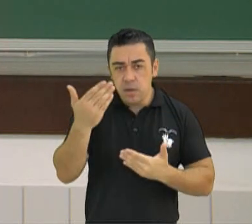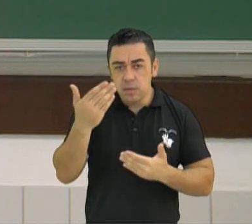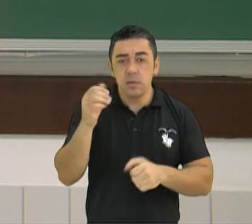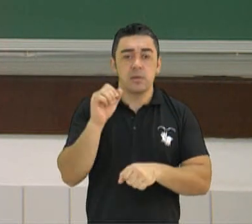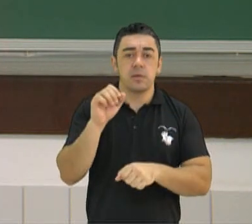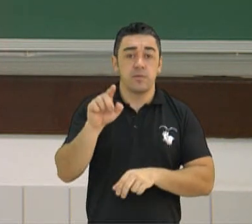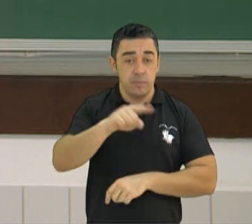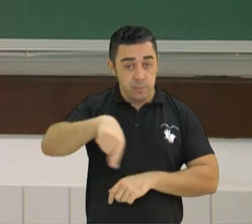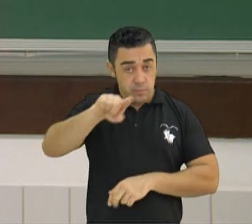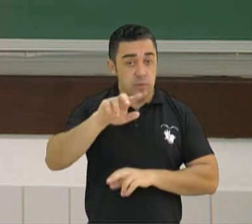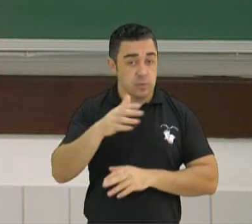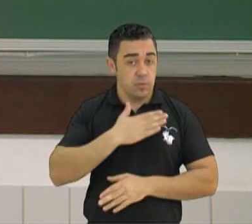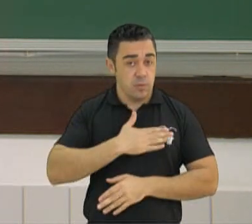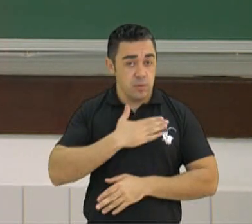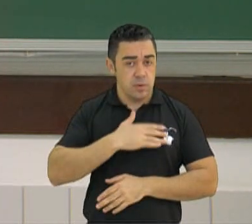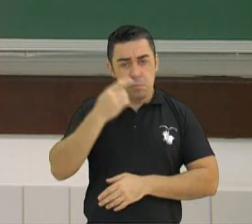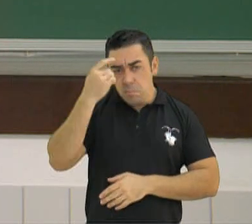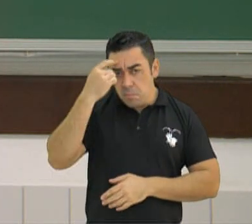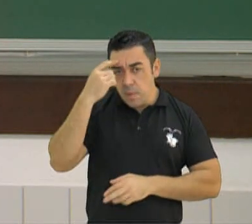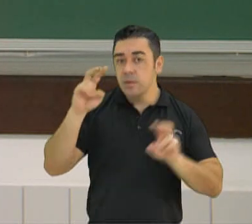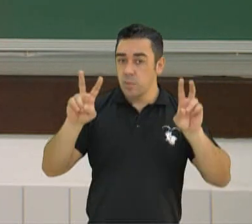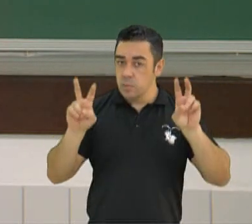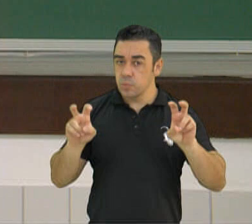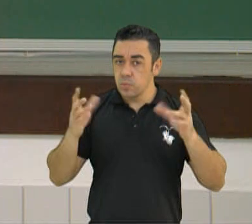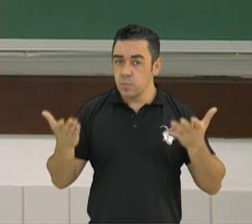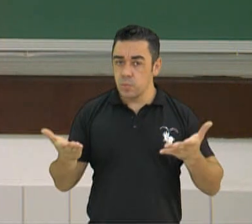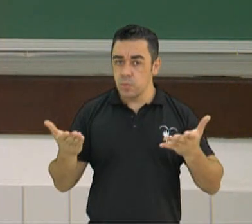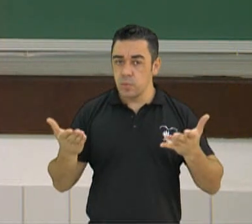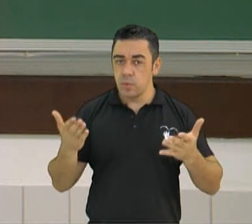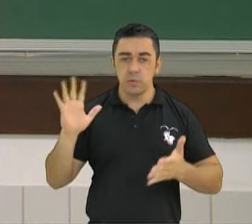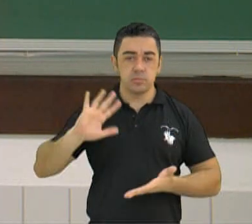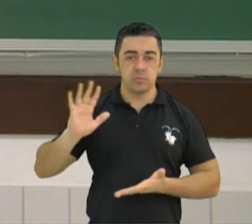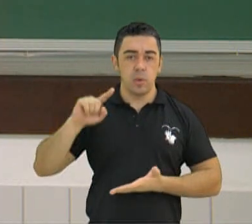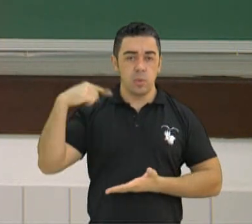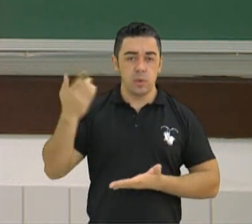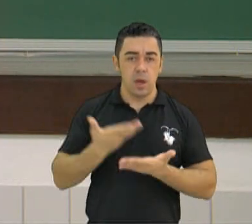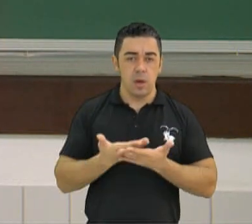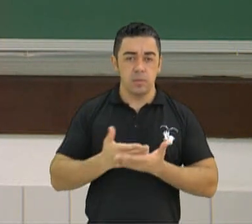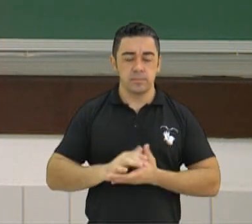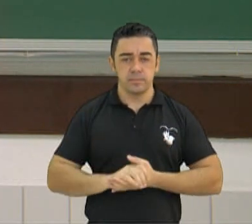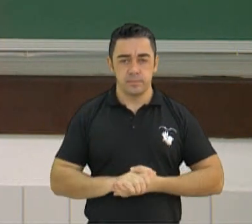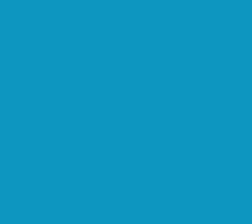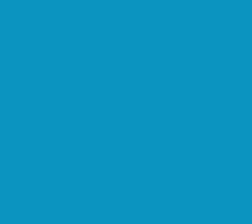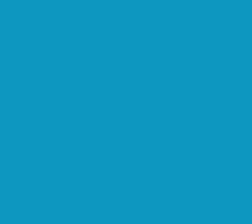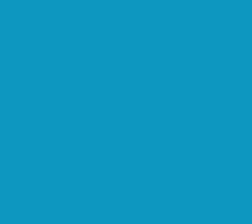espero que tenham gostado. Pensem sobre o assunto e até a próxima. Tchau!